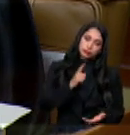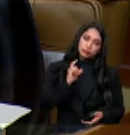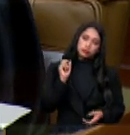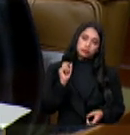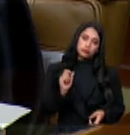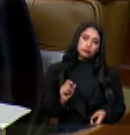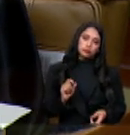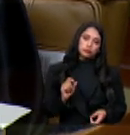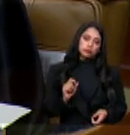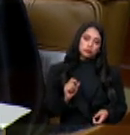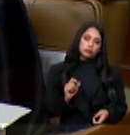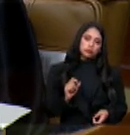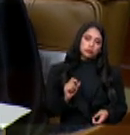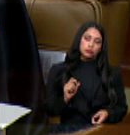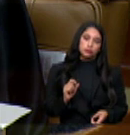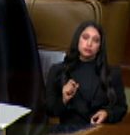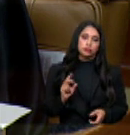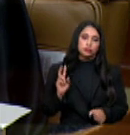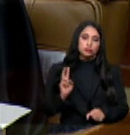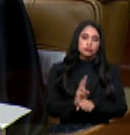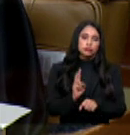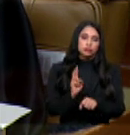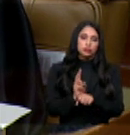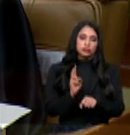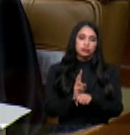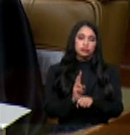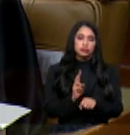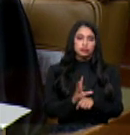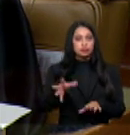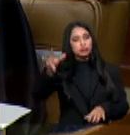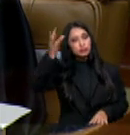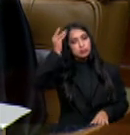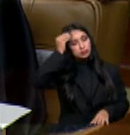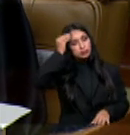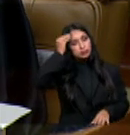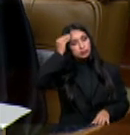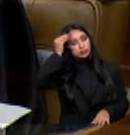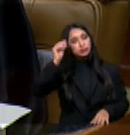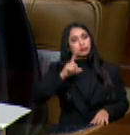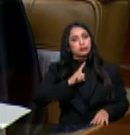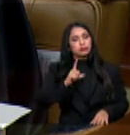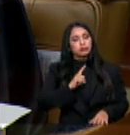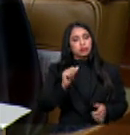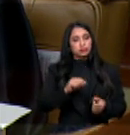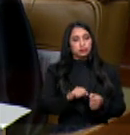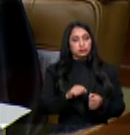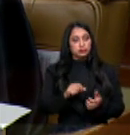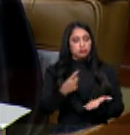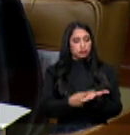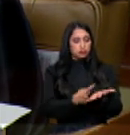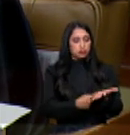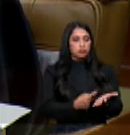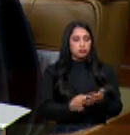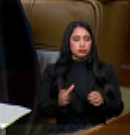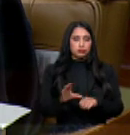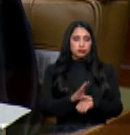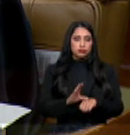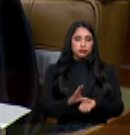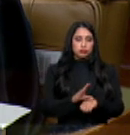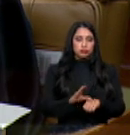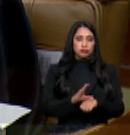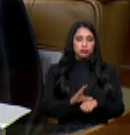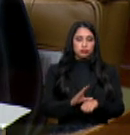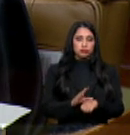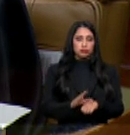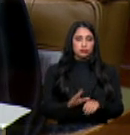suscetível de abrigo interpretação que, em vez de garantir o cumprimento da Constituição, subscreva a sua